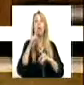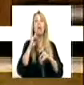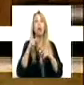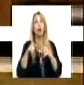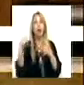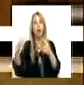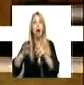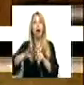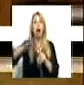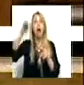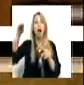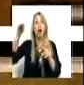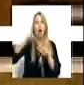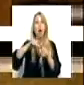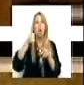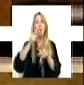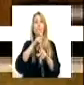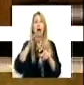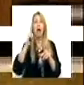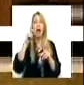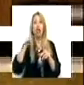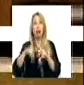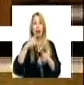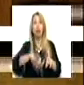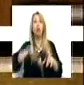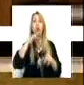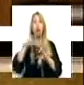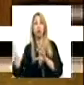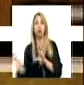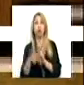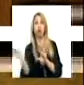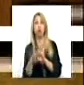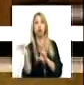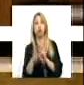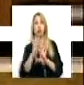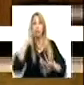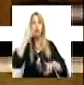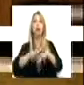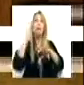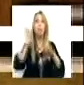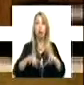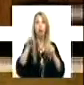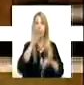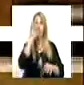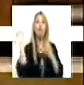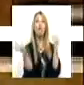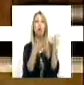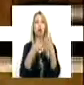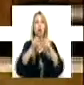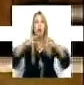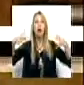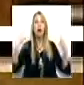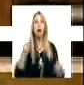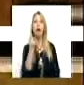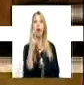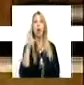barragens e por descargas poluidoras, e da nossa floresta flagelada pela expansão do eucalipto. O estabelecimento de